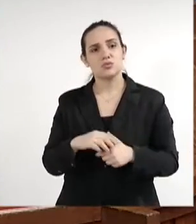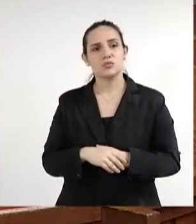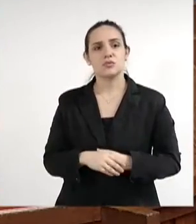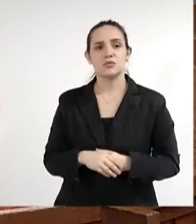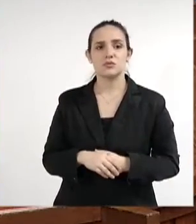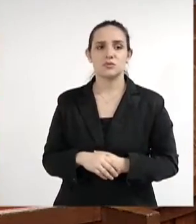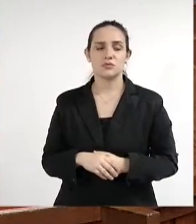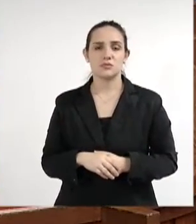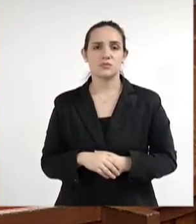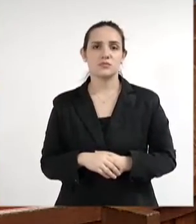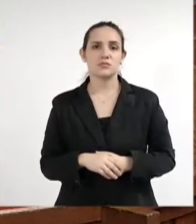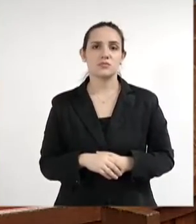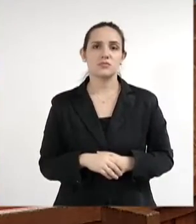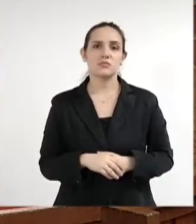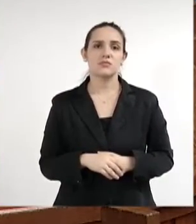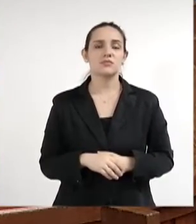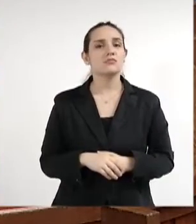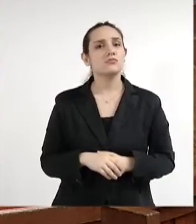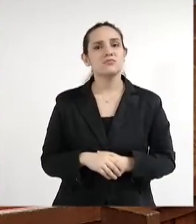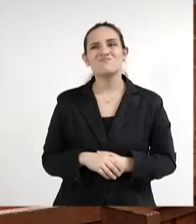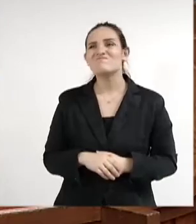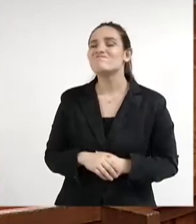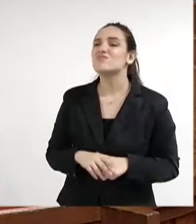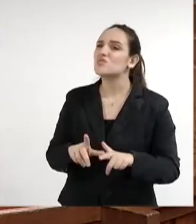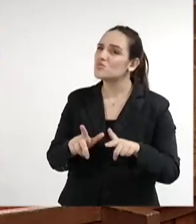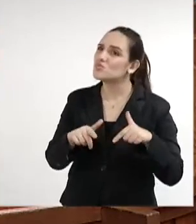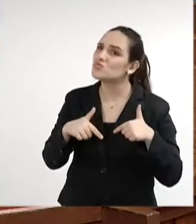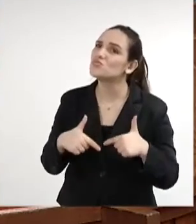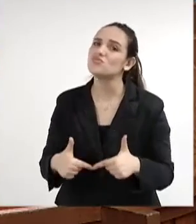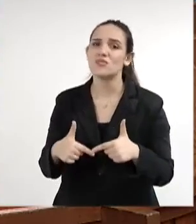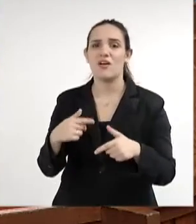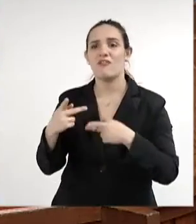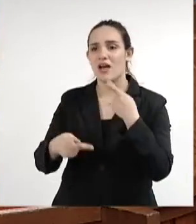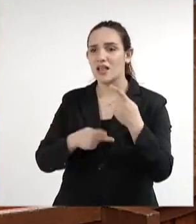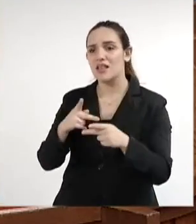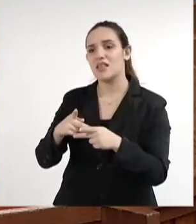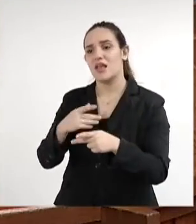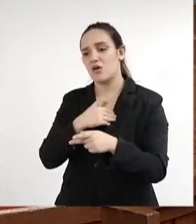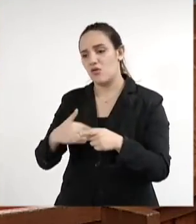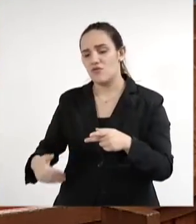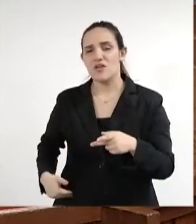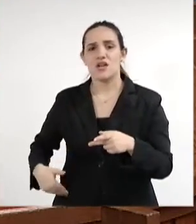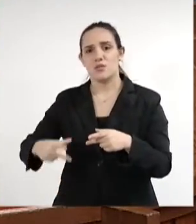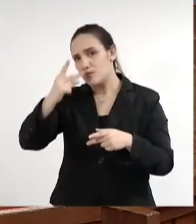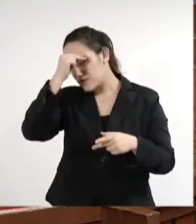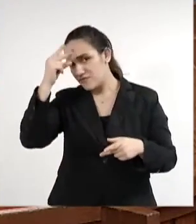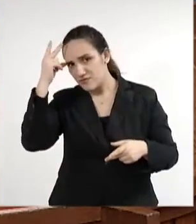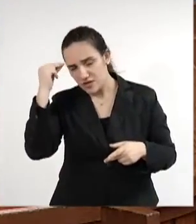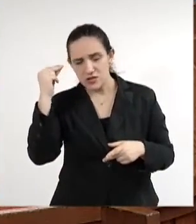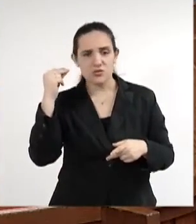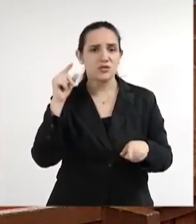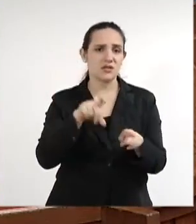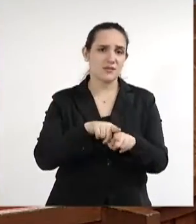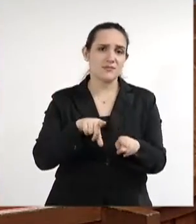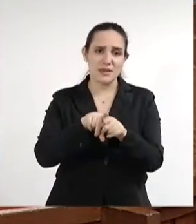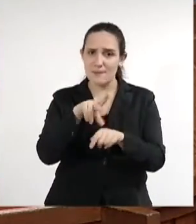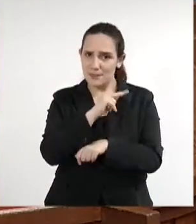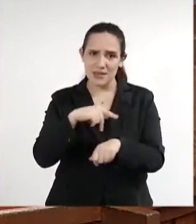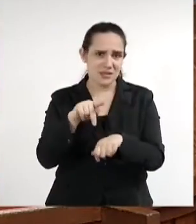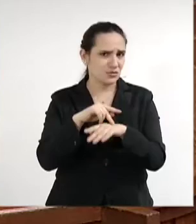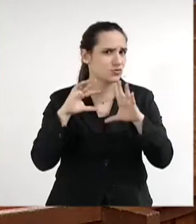convencer o poder público de uma forma geral, seja o executivo municipal, o executivo estadual, federal, da necessidade de